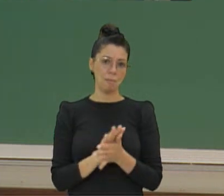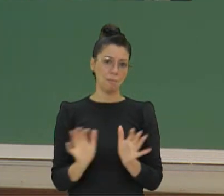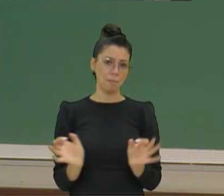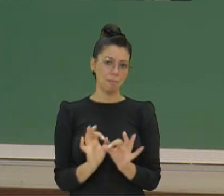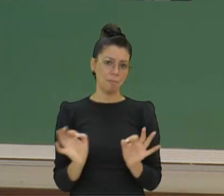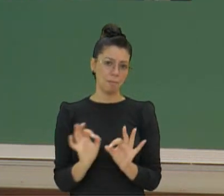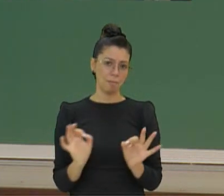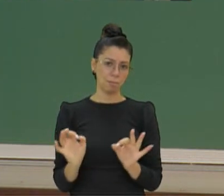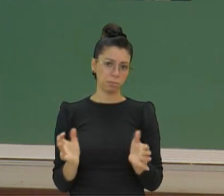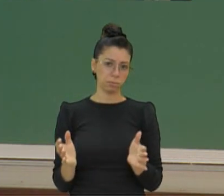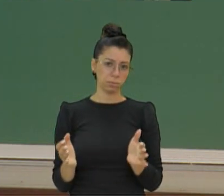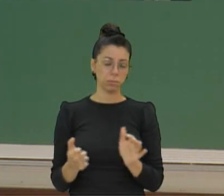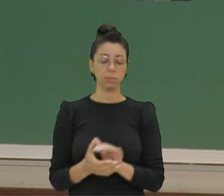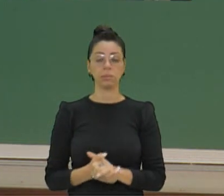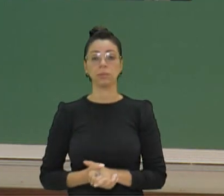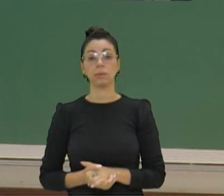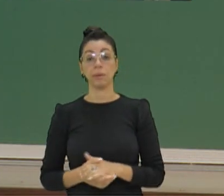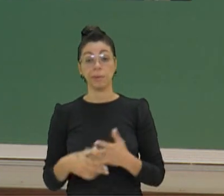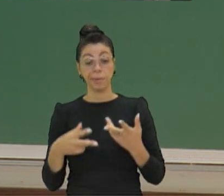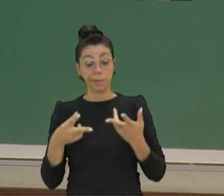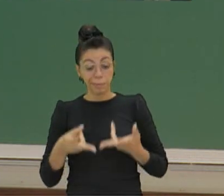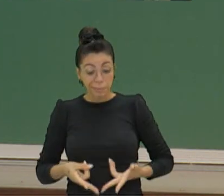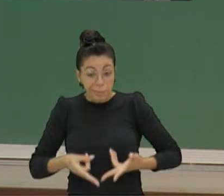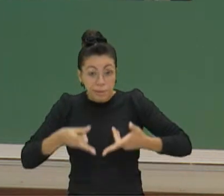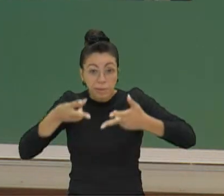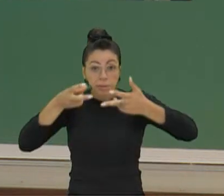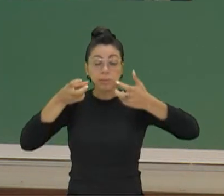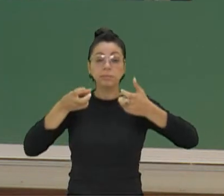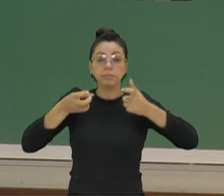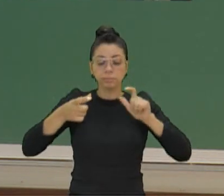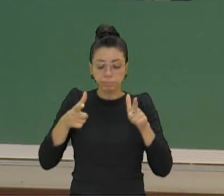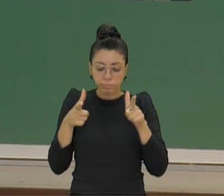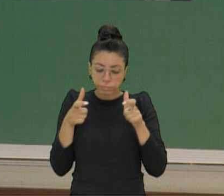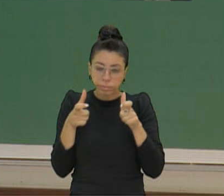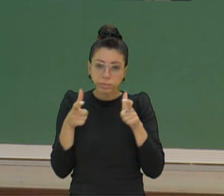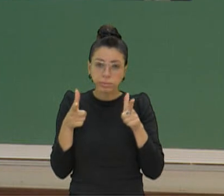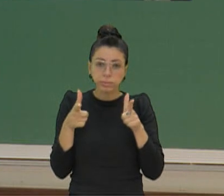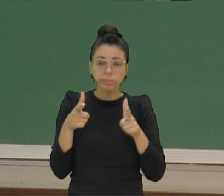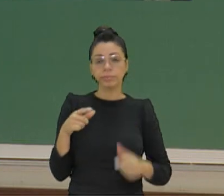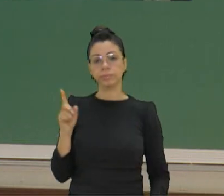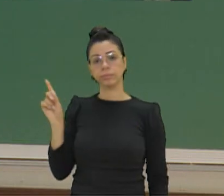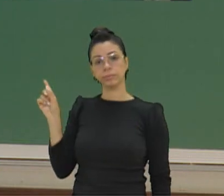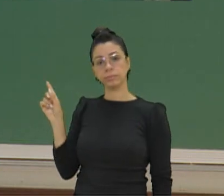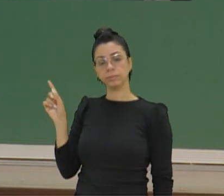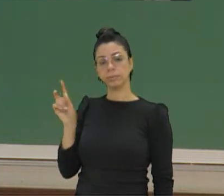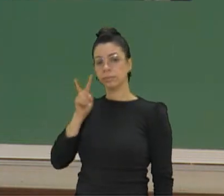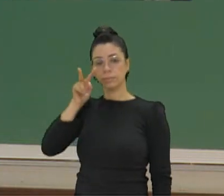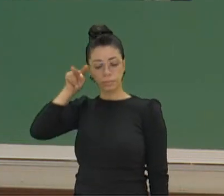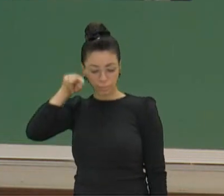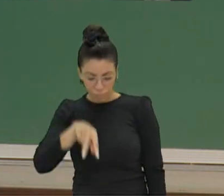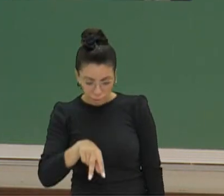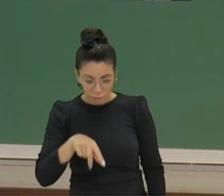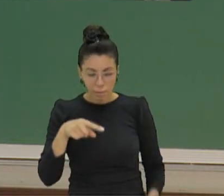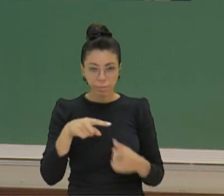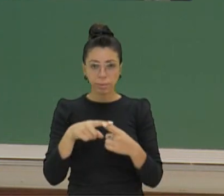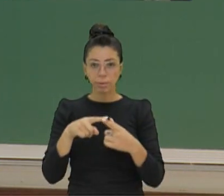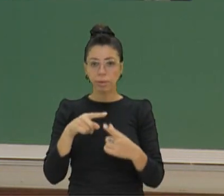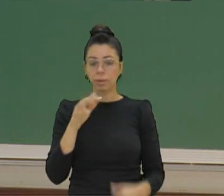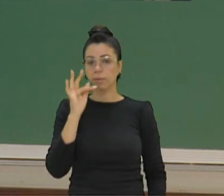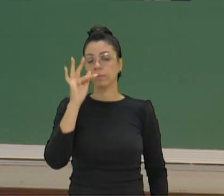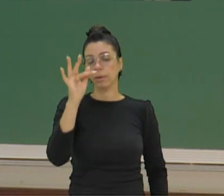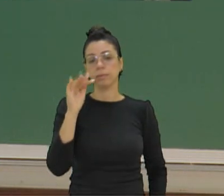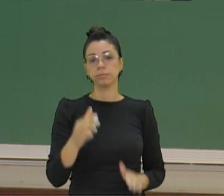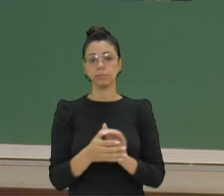chão. Eu quero que você repare melhor nesta imagem. Às vezes, a gente não olha para o chão porque a gente tem que olhar para frente, senão a gente esbarra